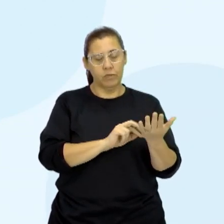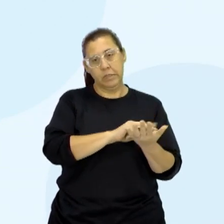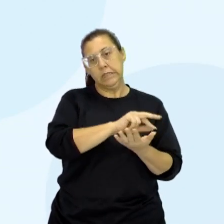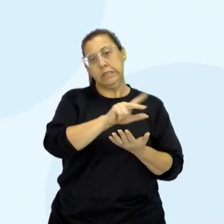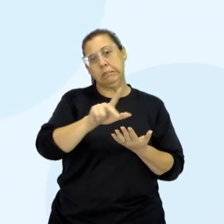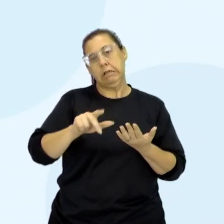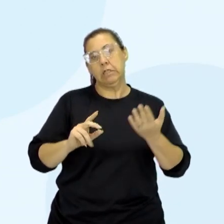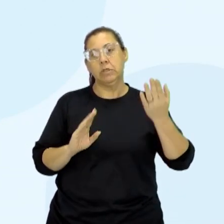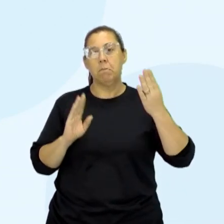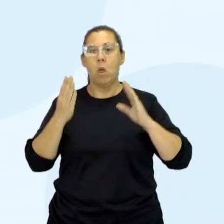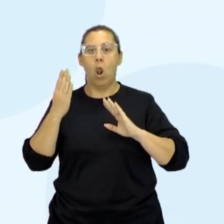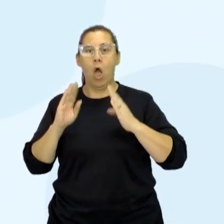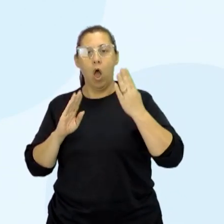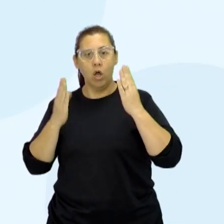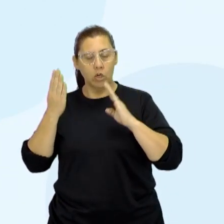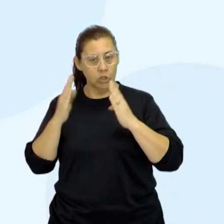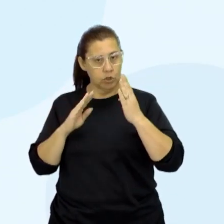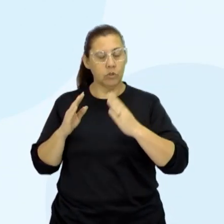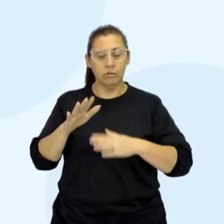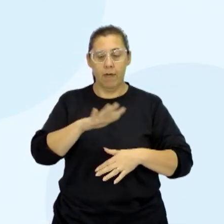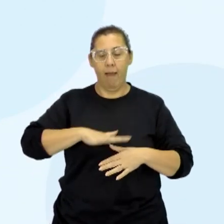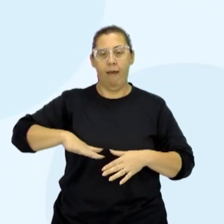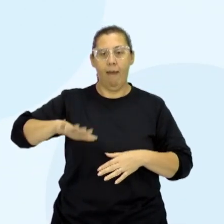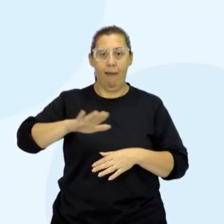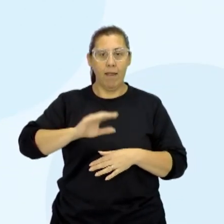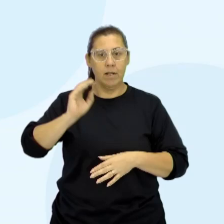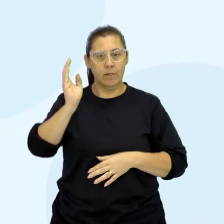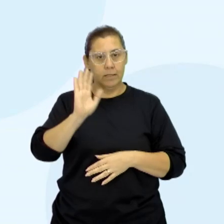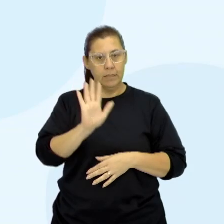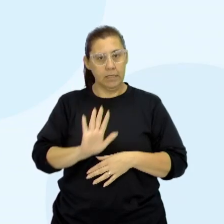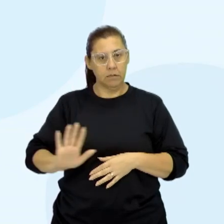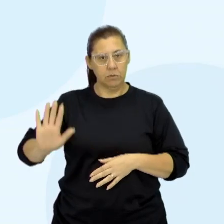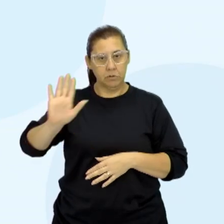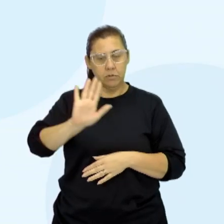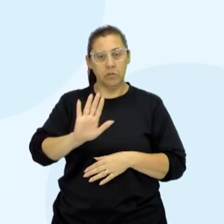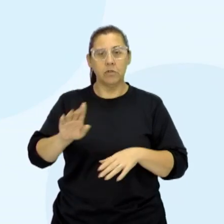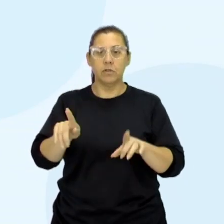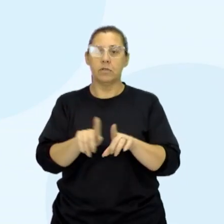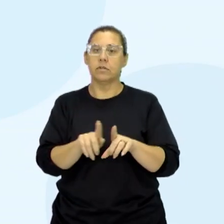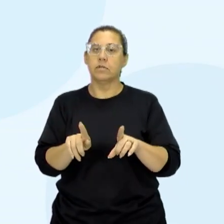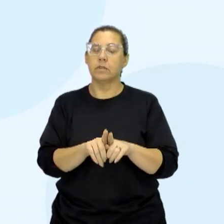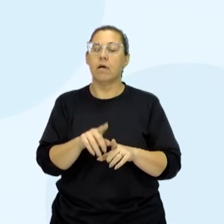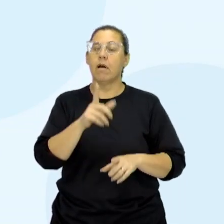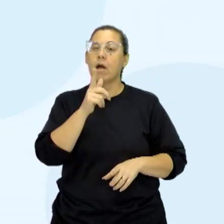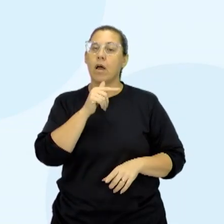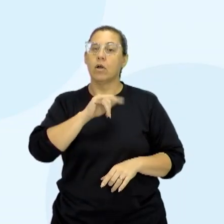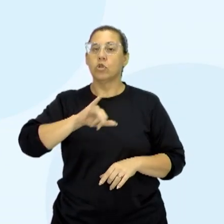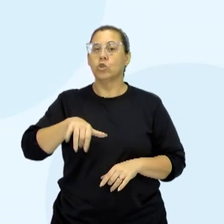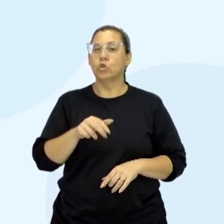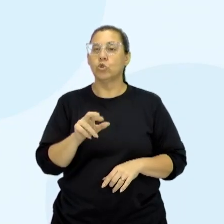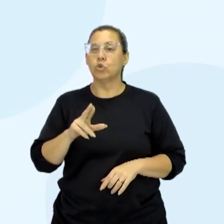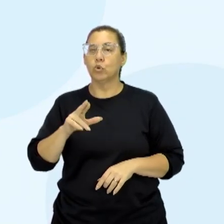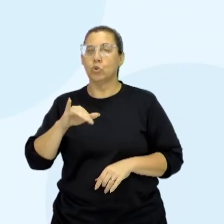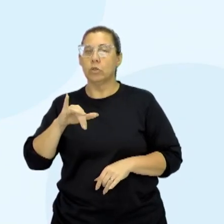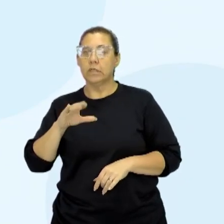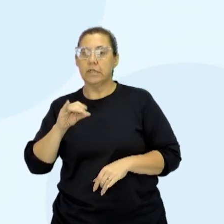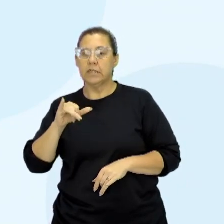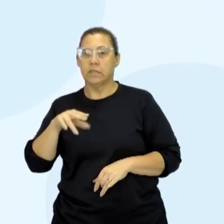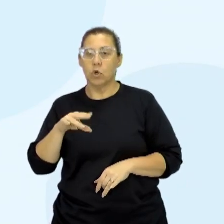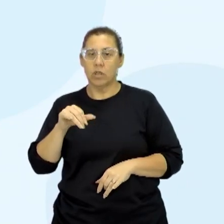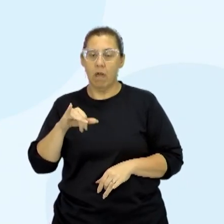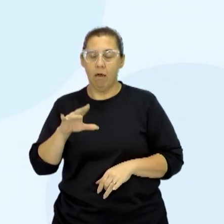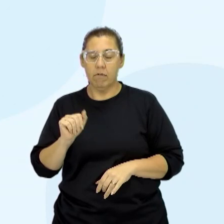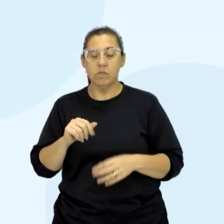dos recursos genéticos no território nacional e nas águas jurisdicionais. O 4 é promover